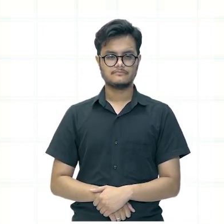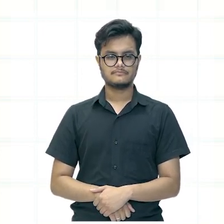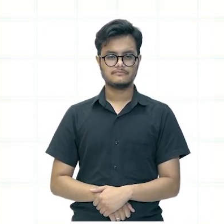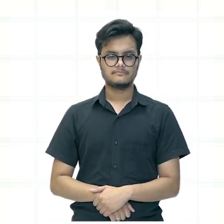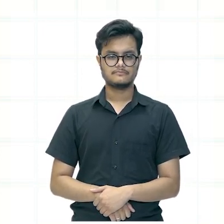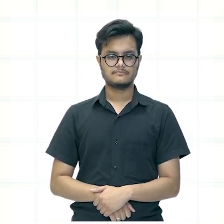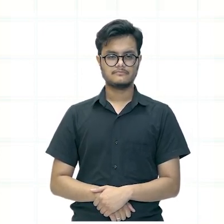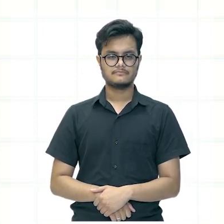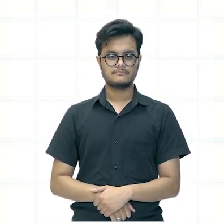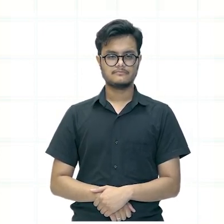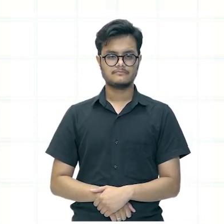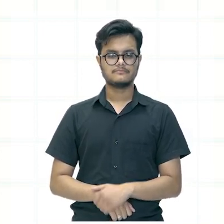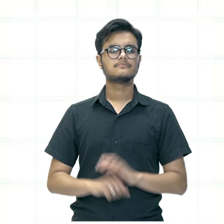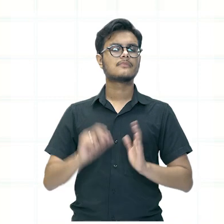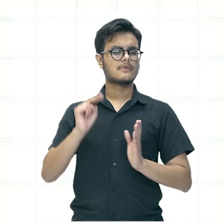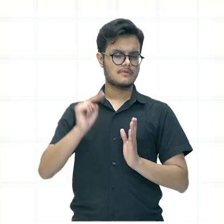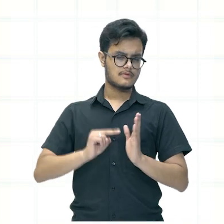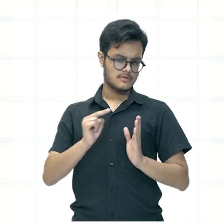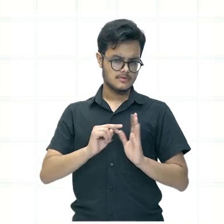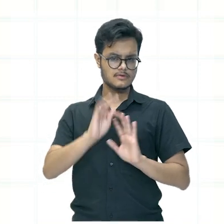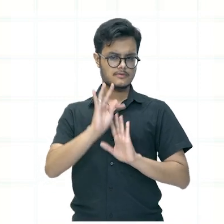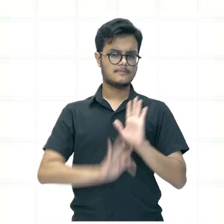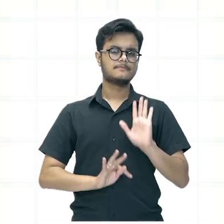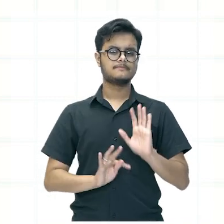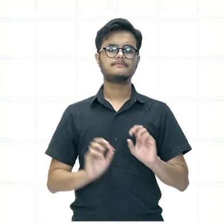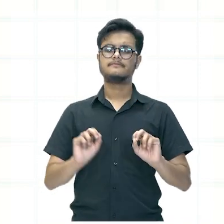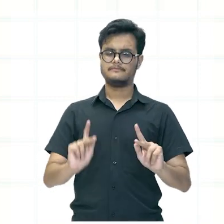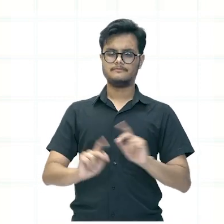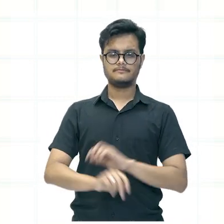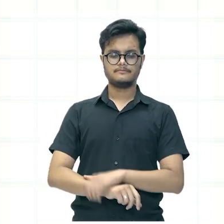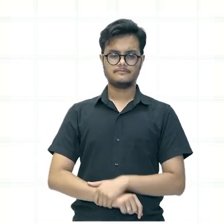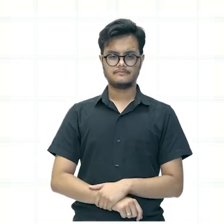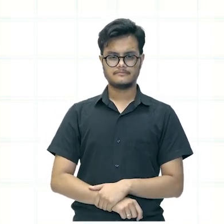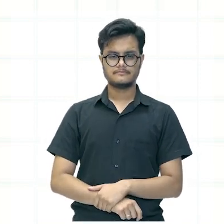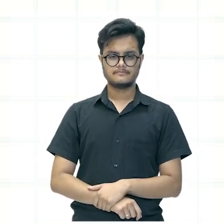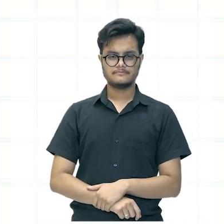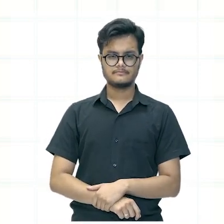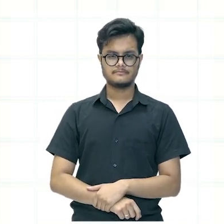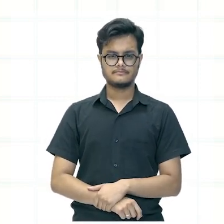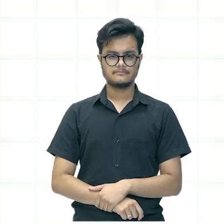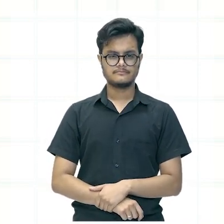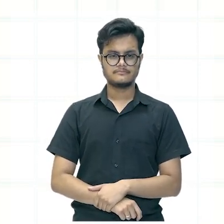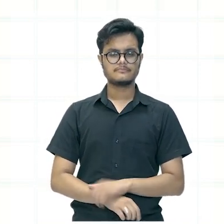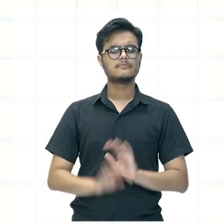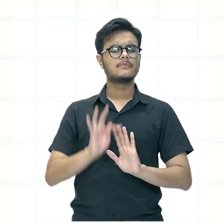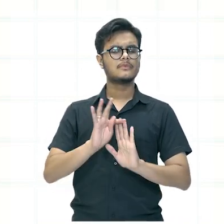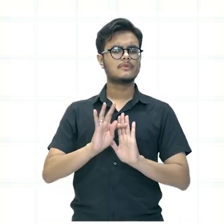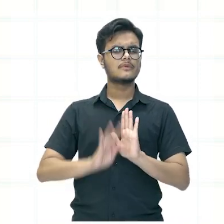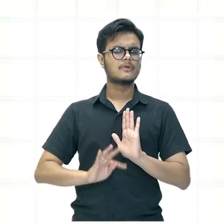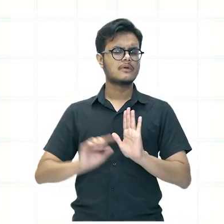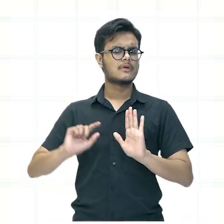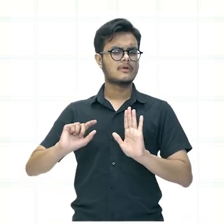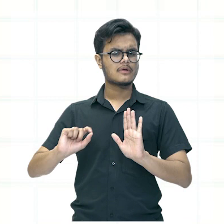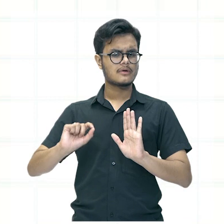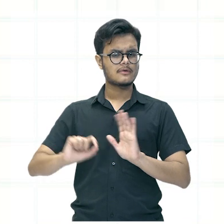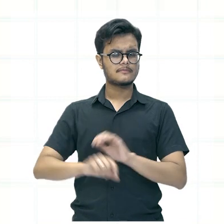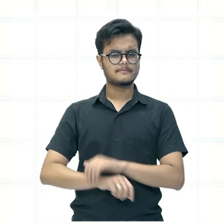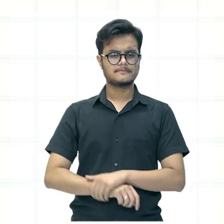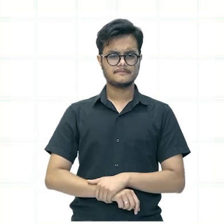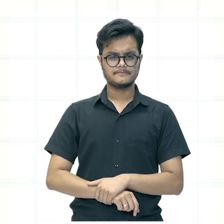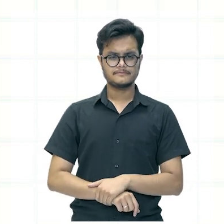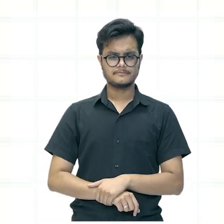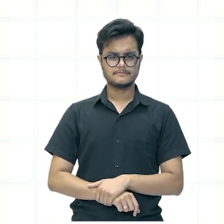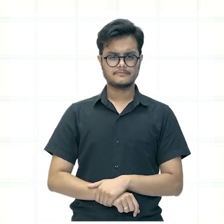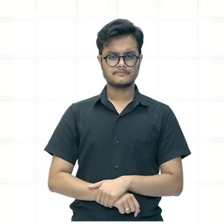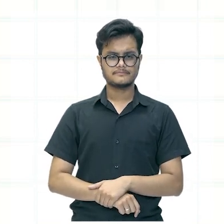tá bom? Vou fazer a leitura aqui, depois a gente volta para o texto novo. Então, você tem aí o texto diz o seguinte, ó, o título, 9 Signs of